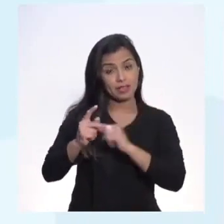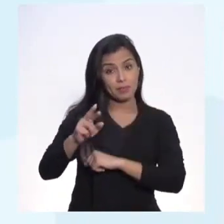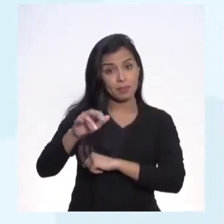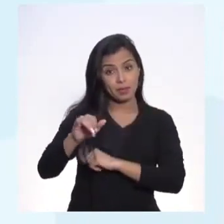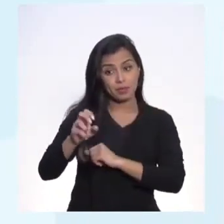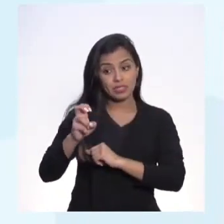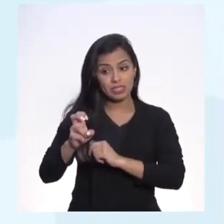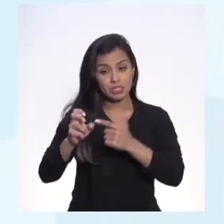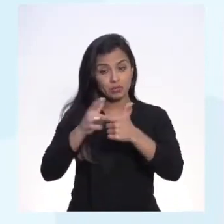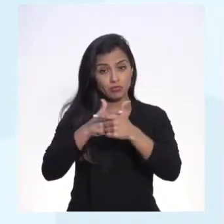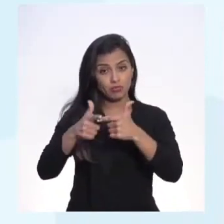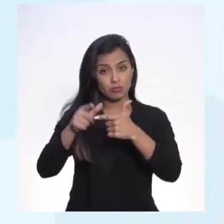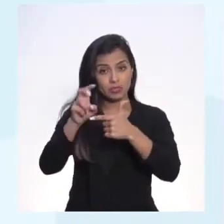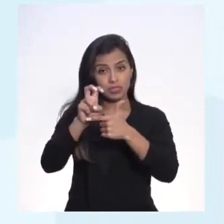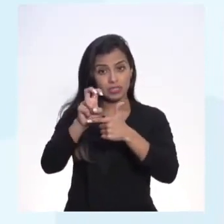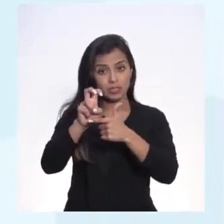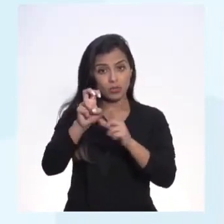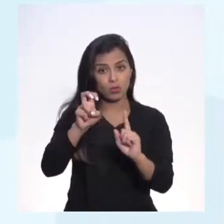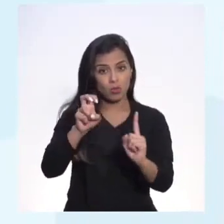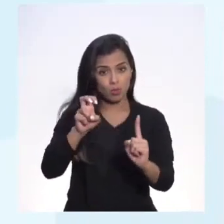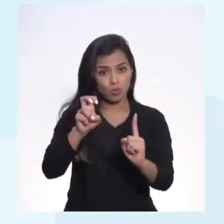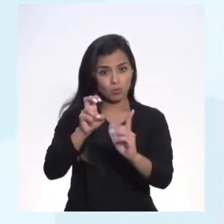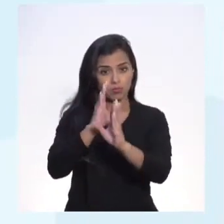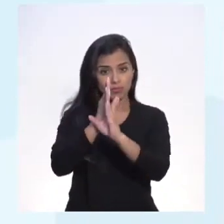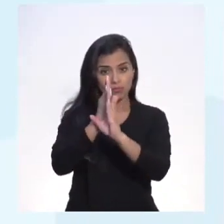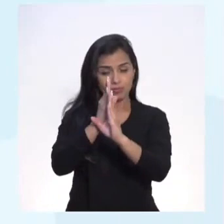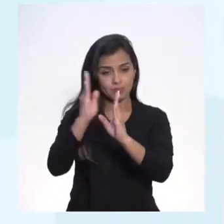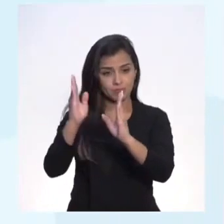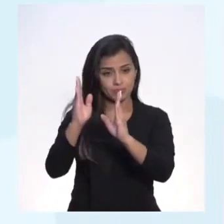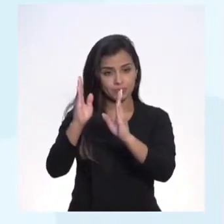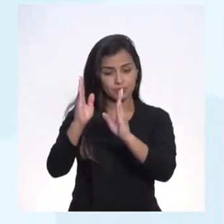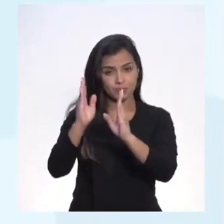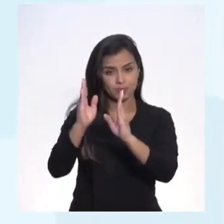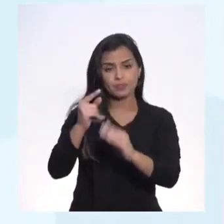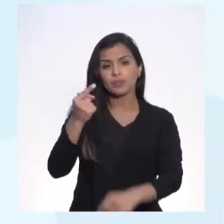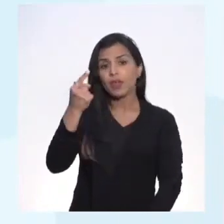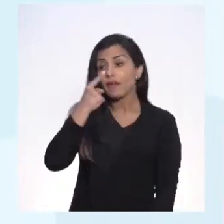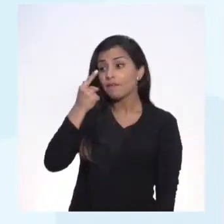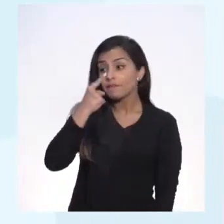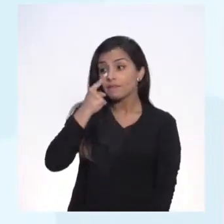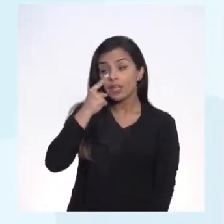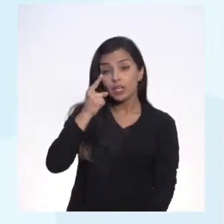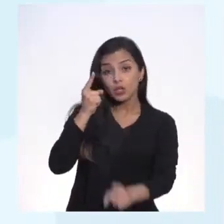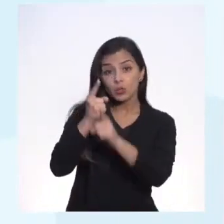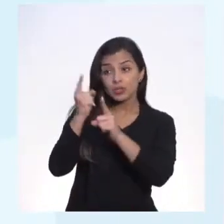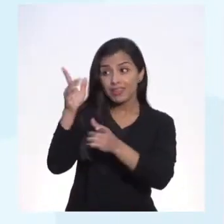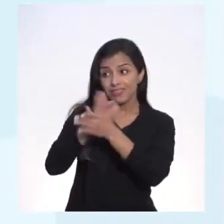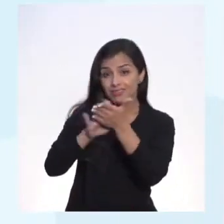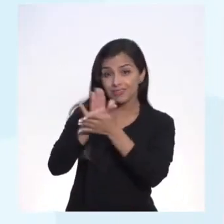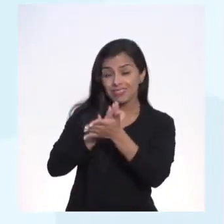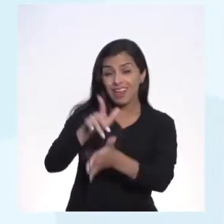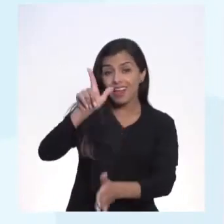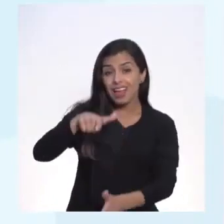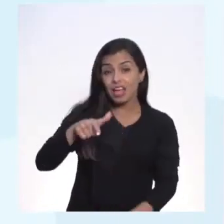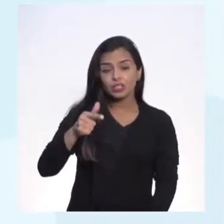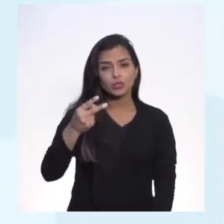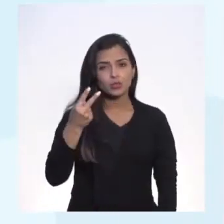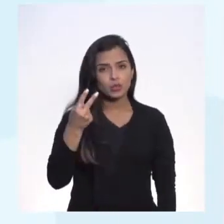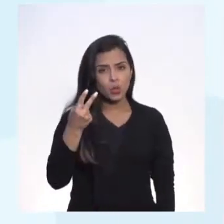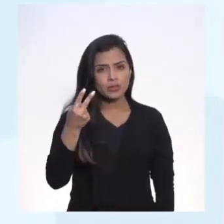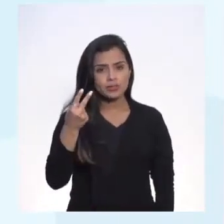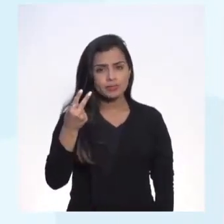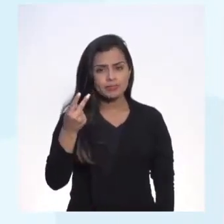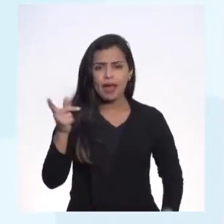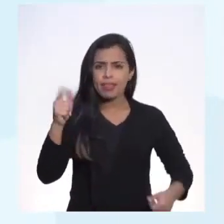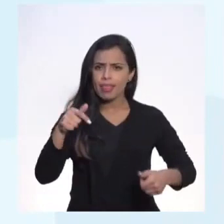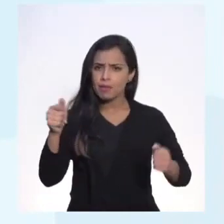1. Volta na raiz e verifica o índice. Se não aparece nada, é 2. Dá para